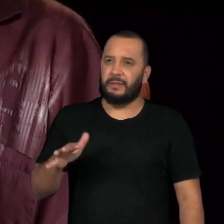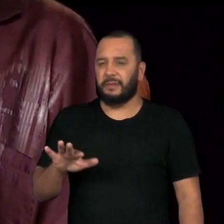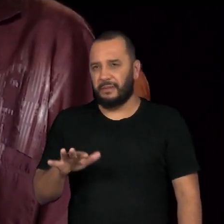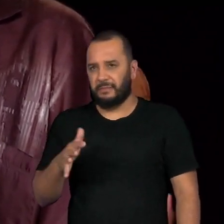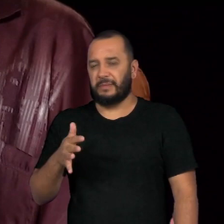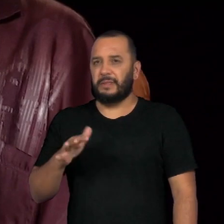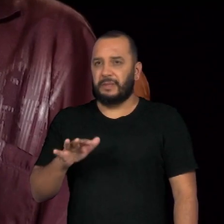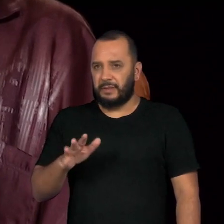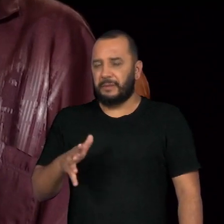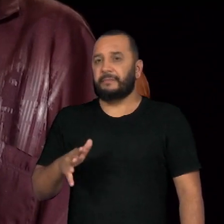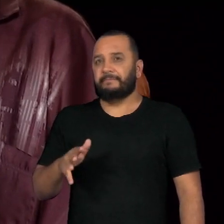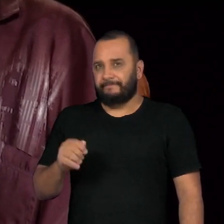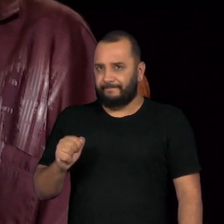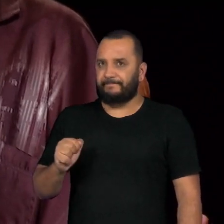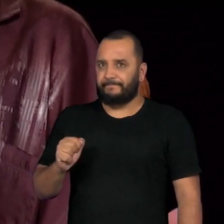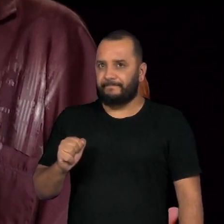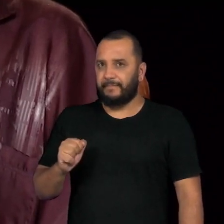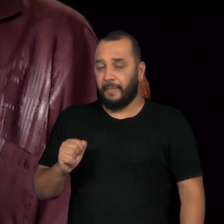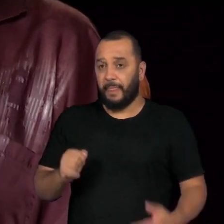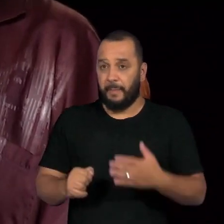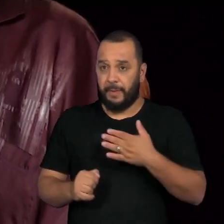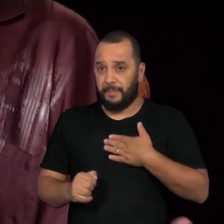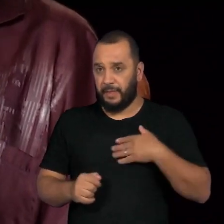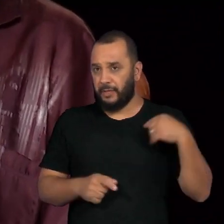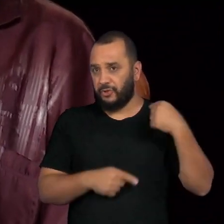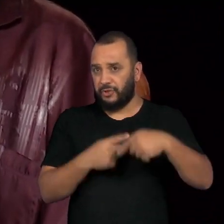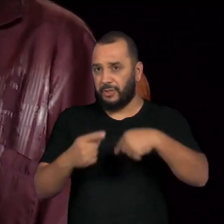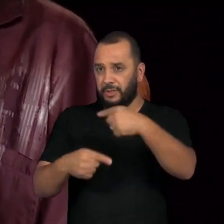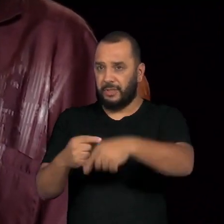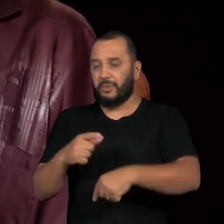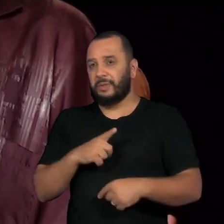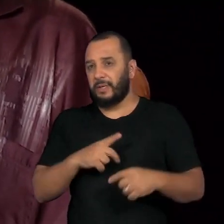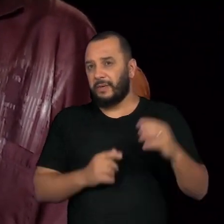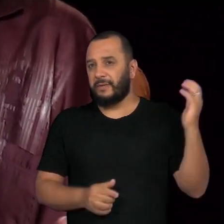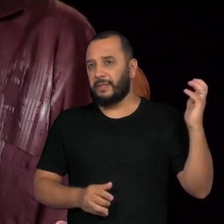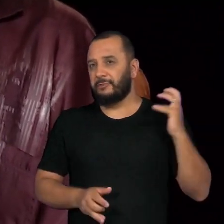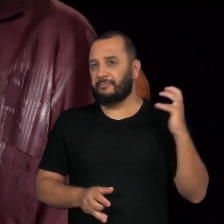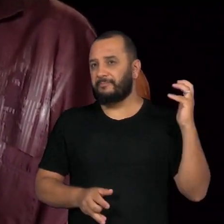Foi muito inspirador para a minha geração, eu acho,